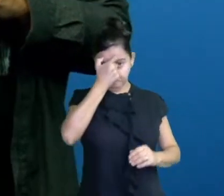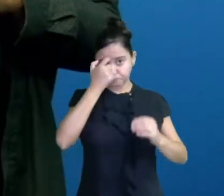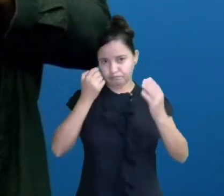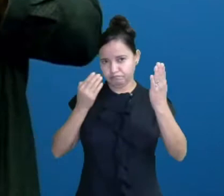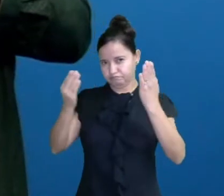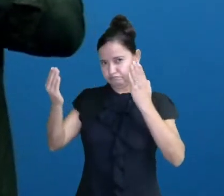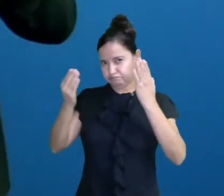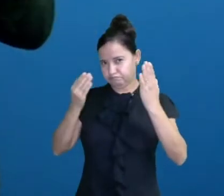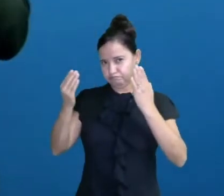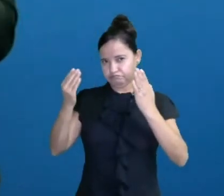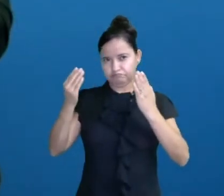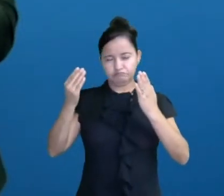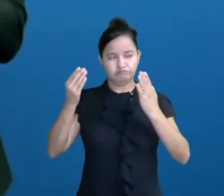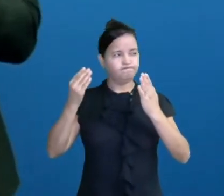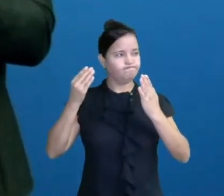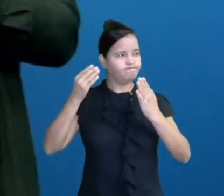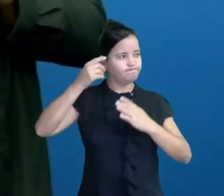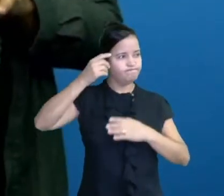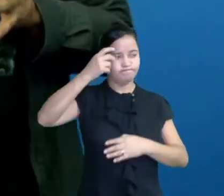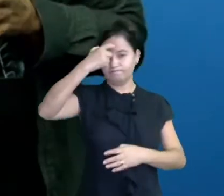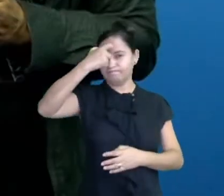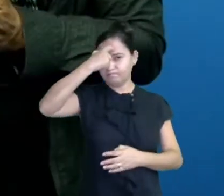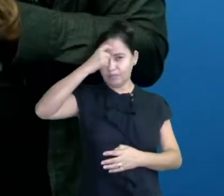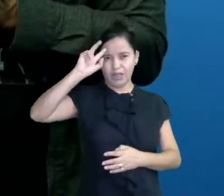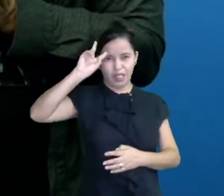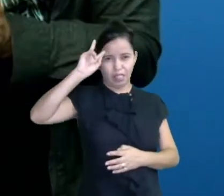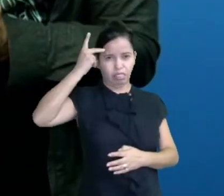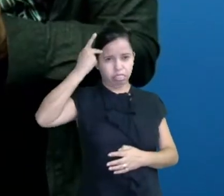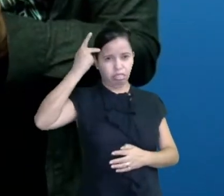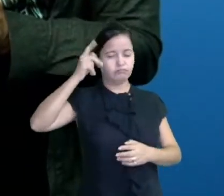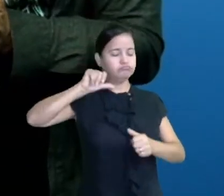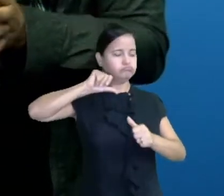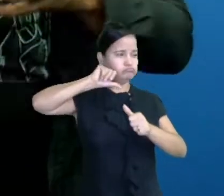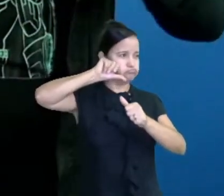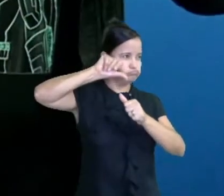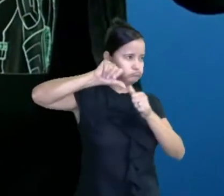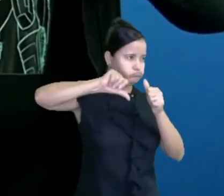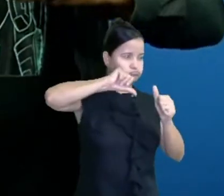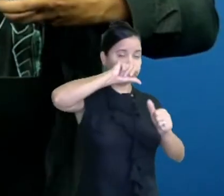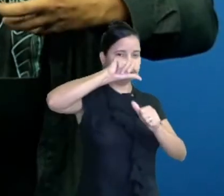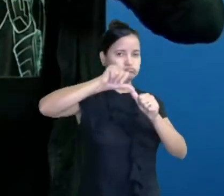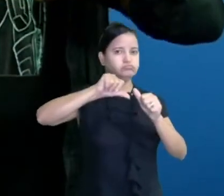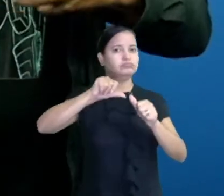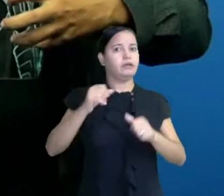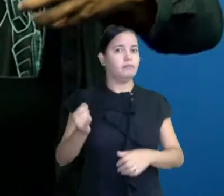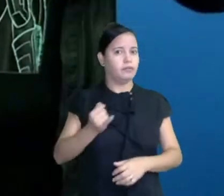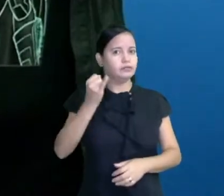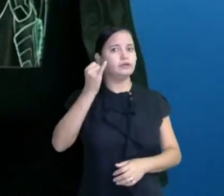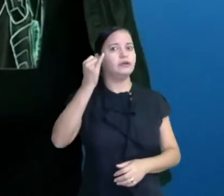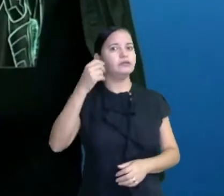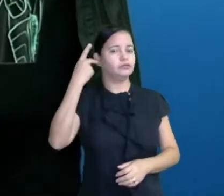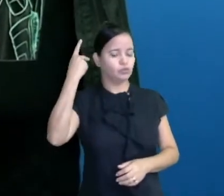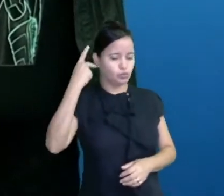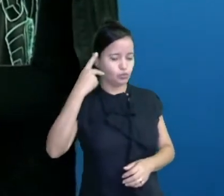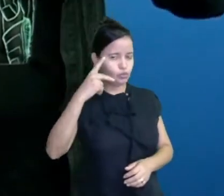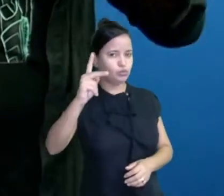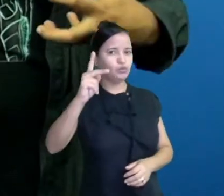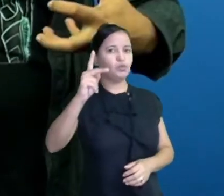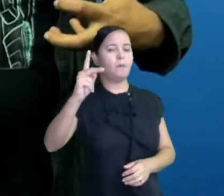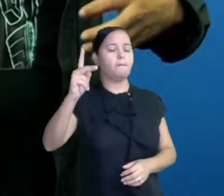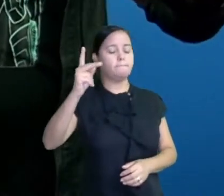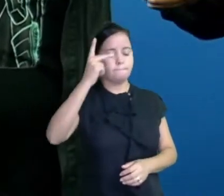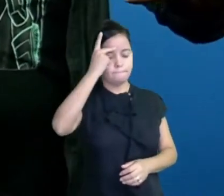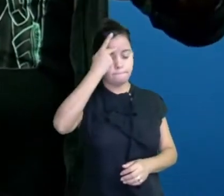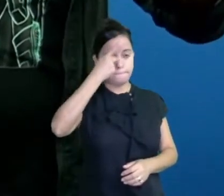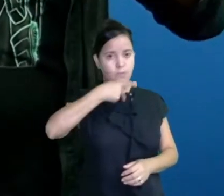ver que essas mudanças psicológicas e sociais também têm uma relevância muito grande para a sua identidade, para quem você é, como você está sendo